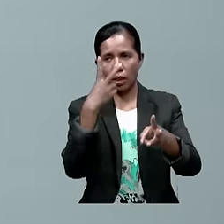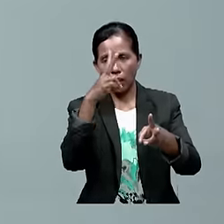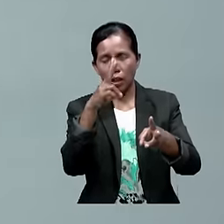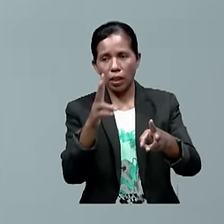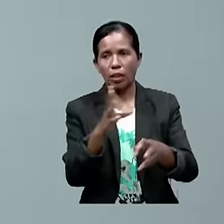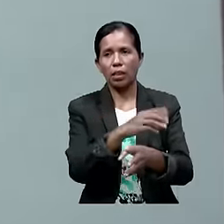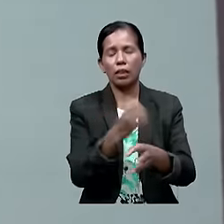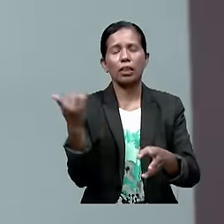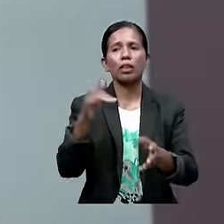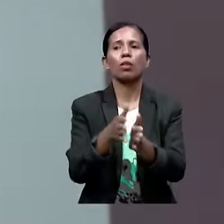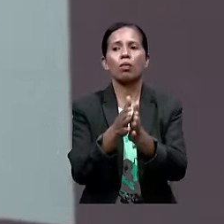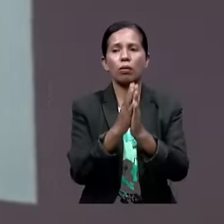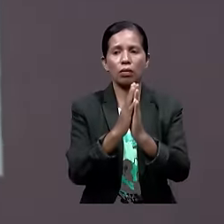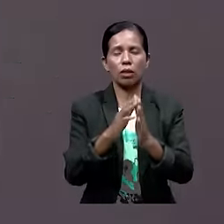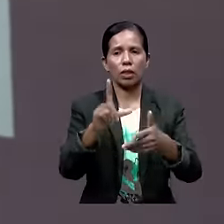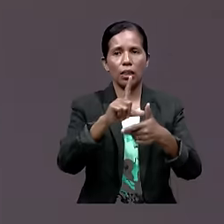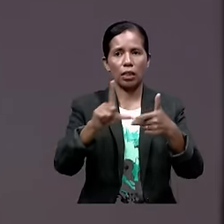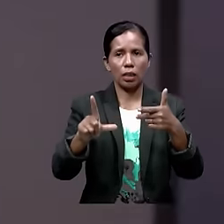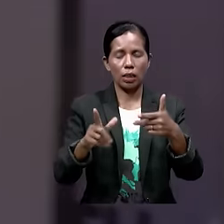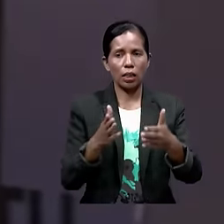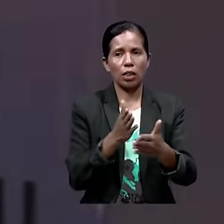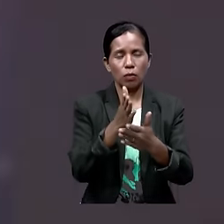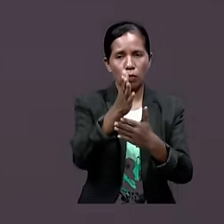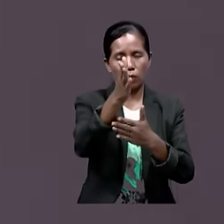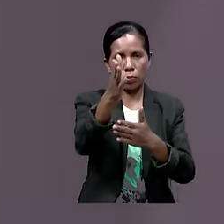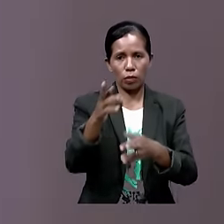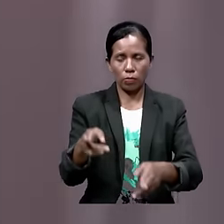se reúso linha mediana ainda nem